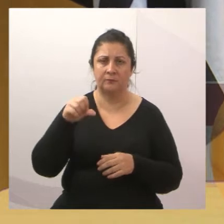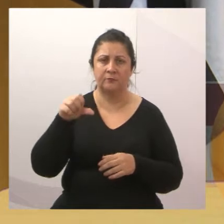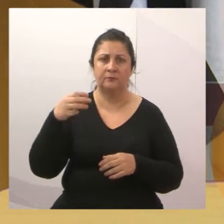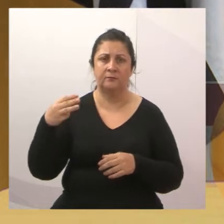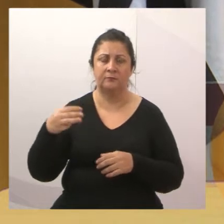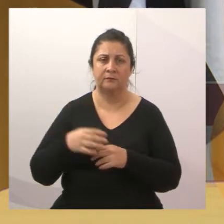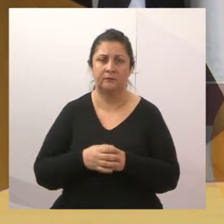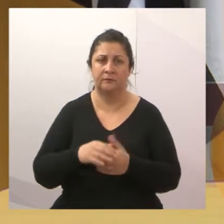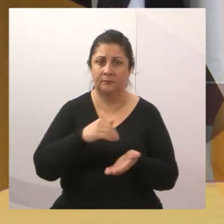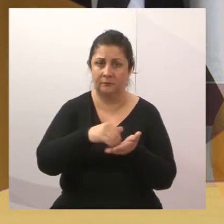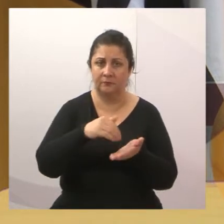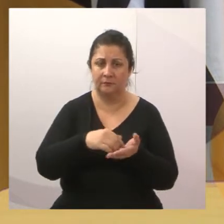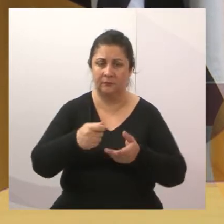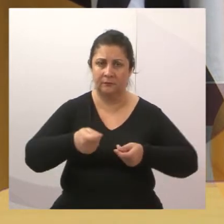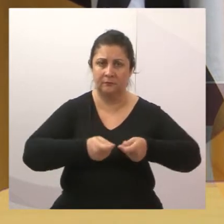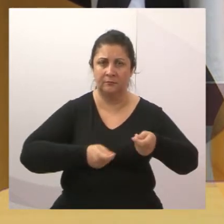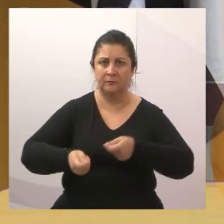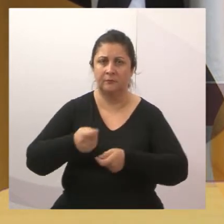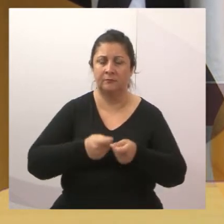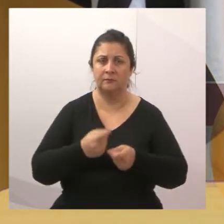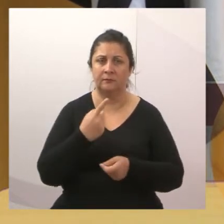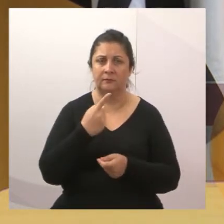9.483, Secretaria de Administração,